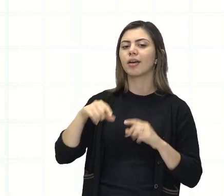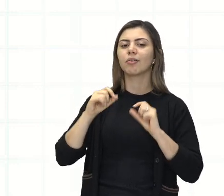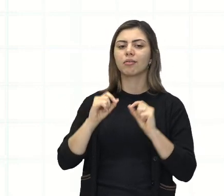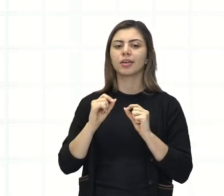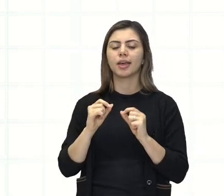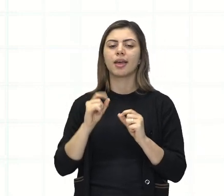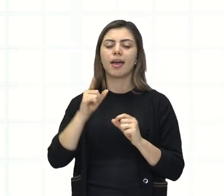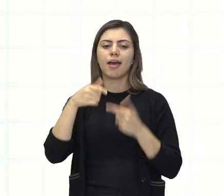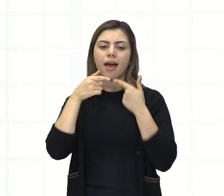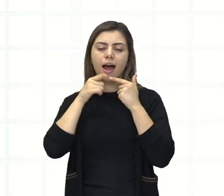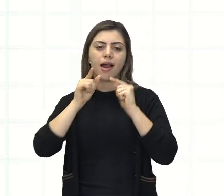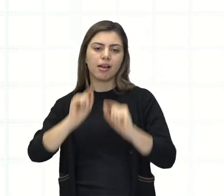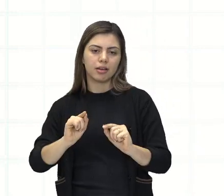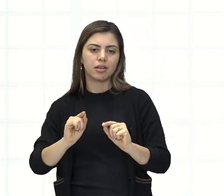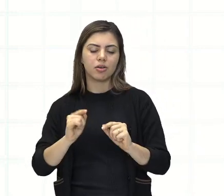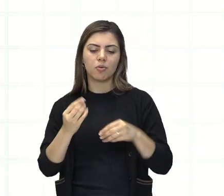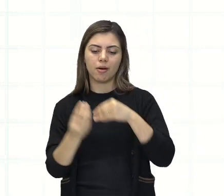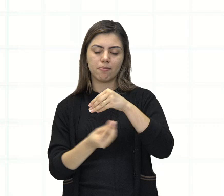mista, que